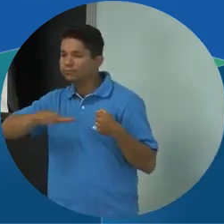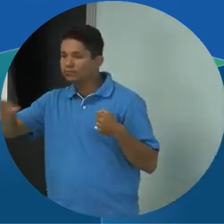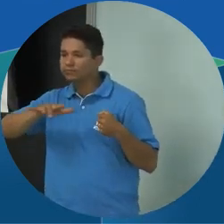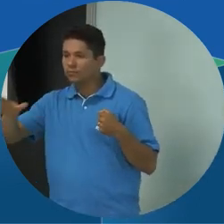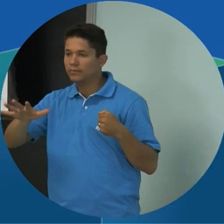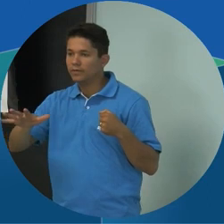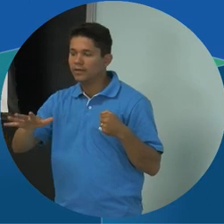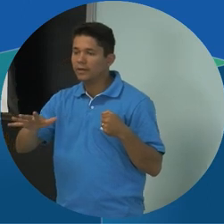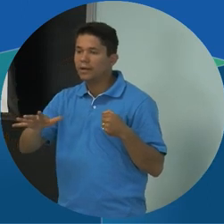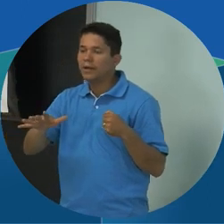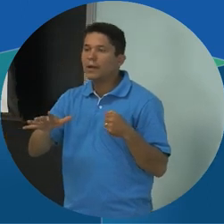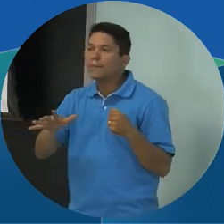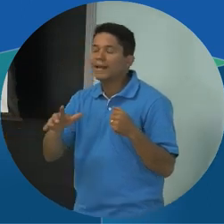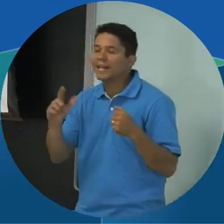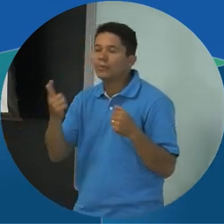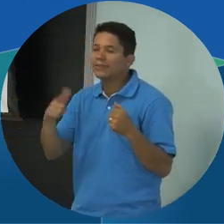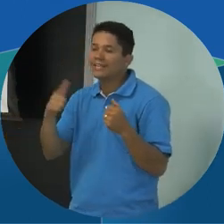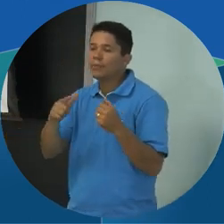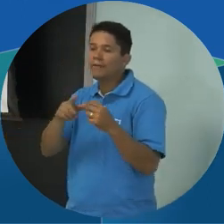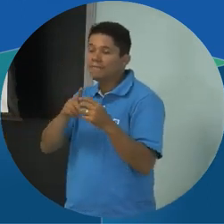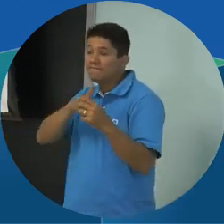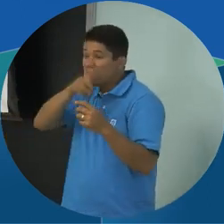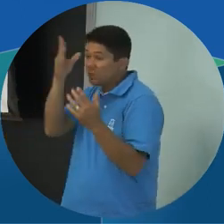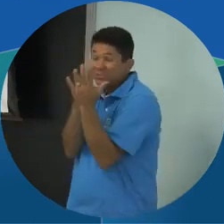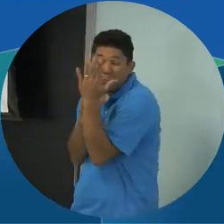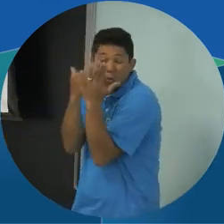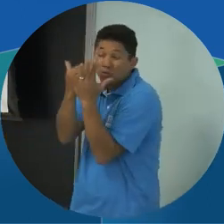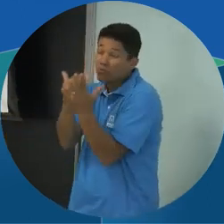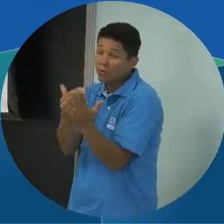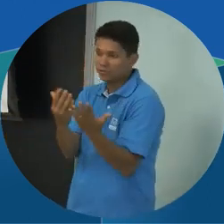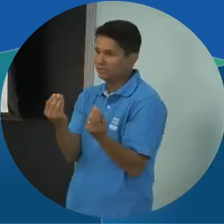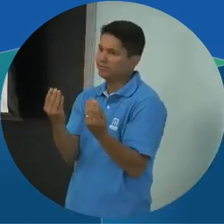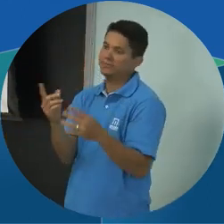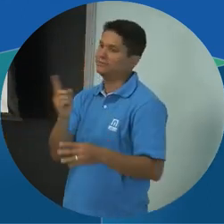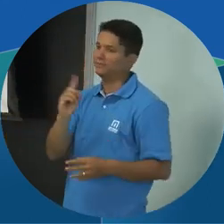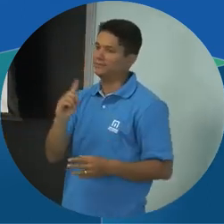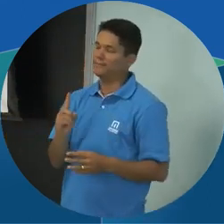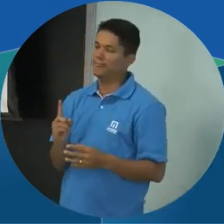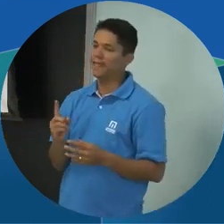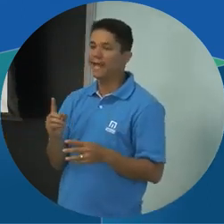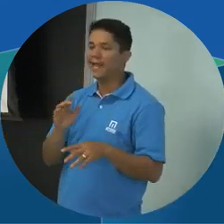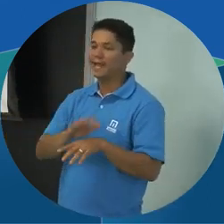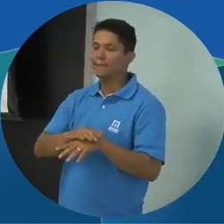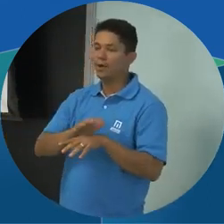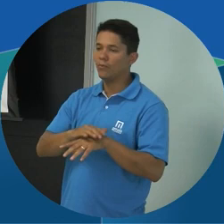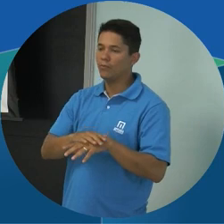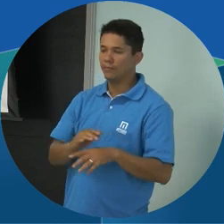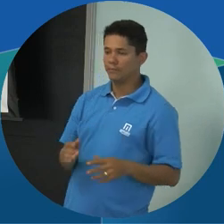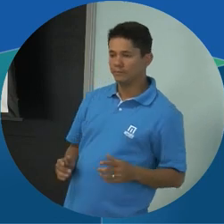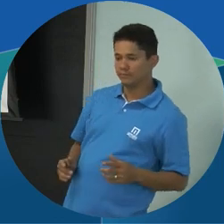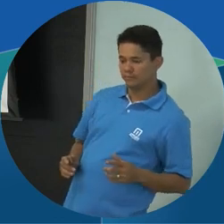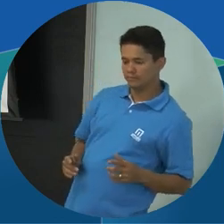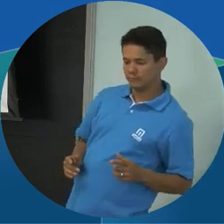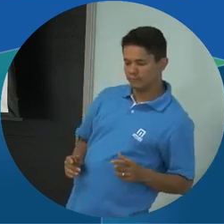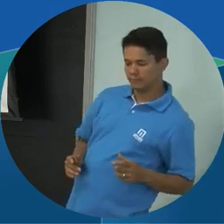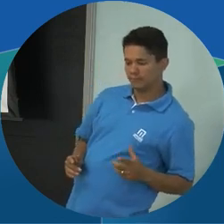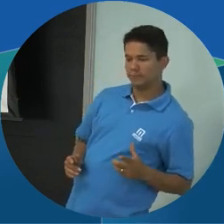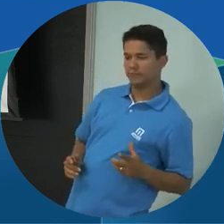alta. Certo? Então, aí vem o quê? A aplicação manual. Mas, com